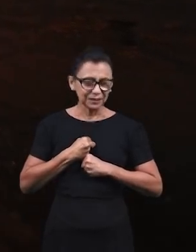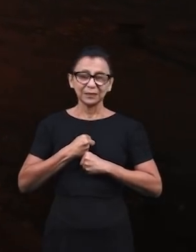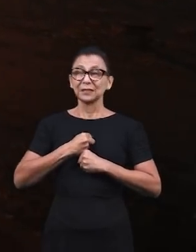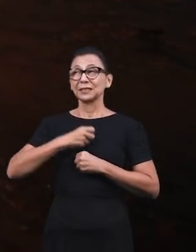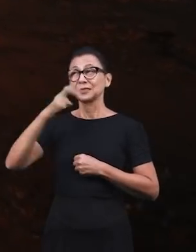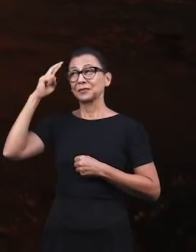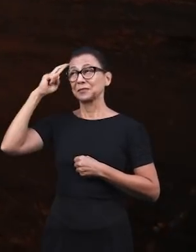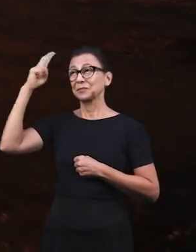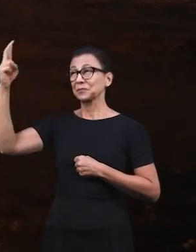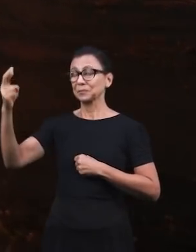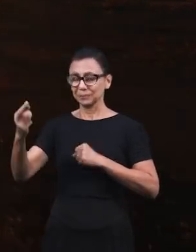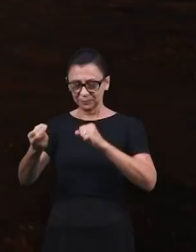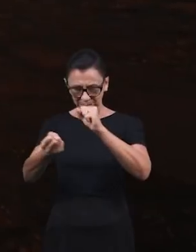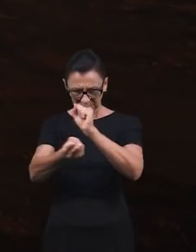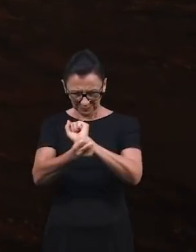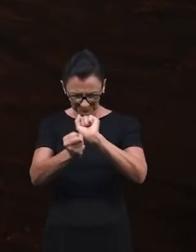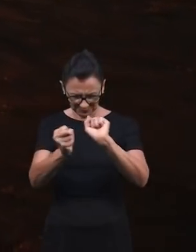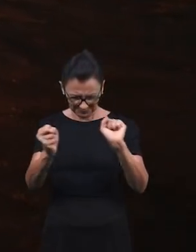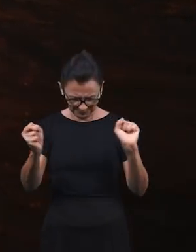tira a escuridão,